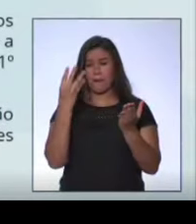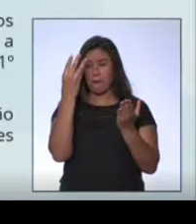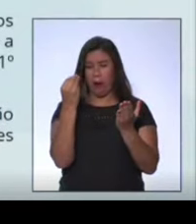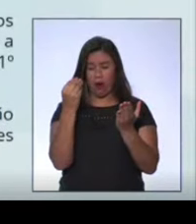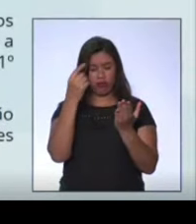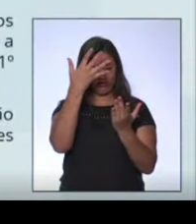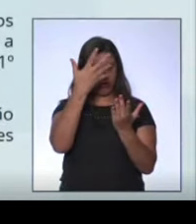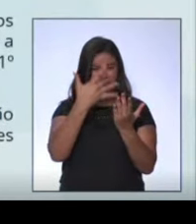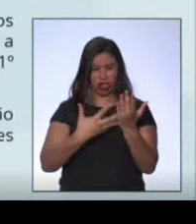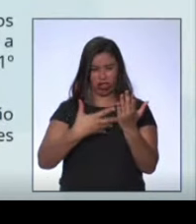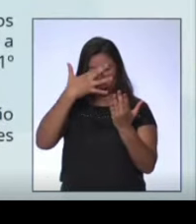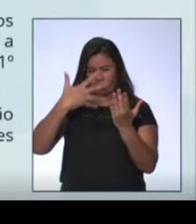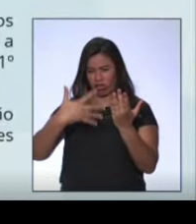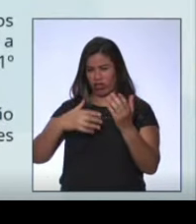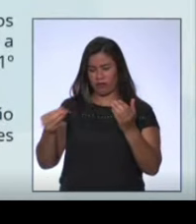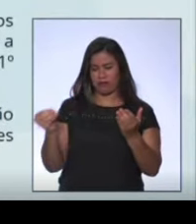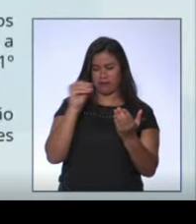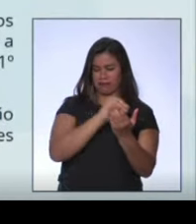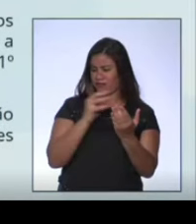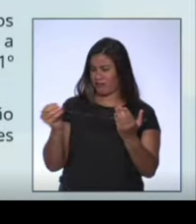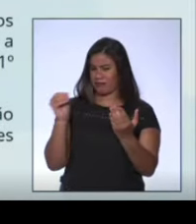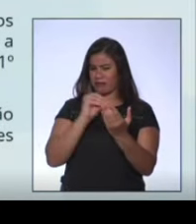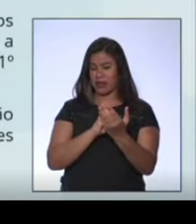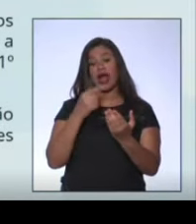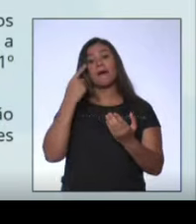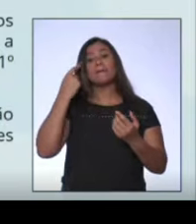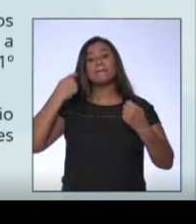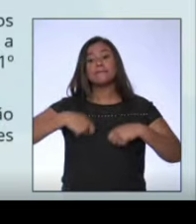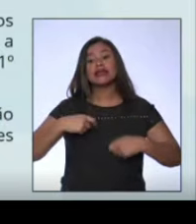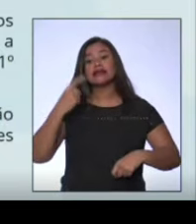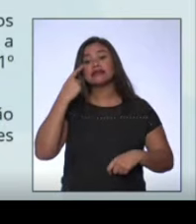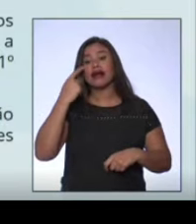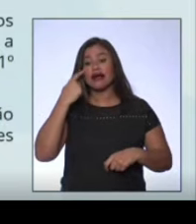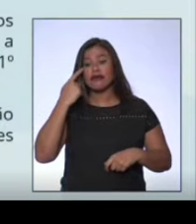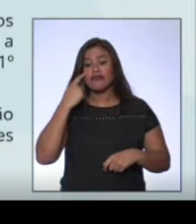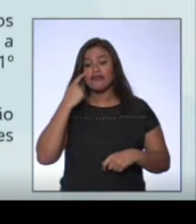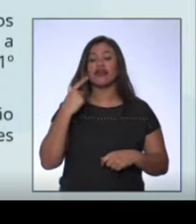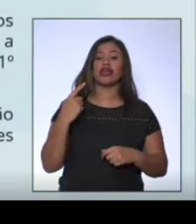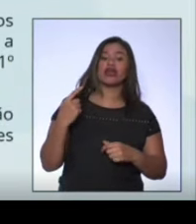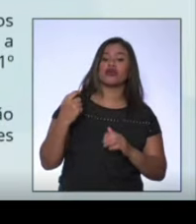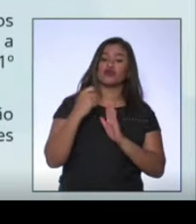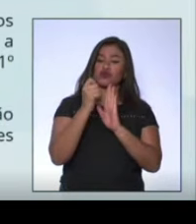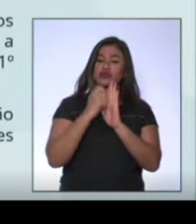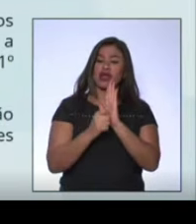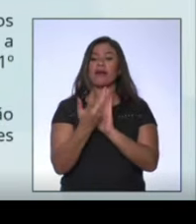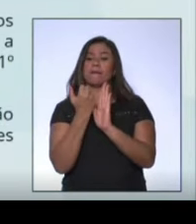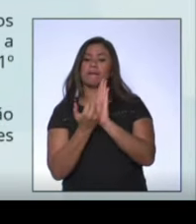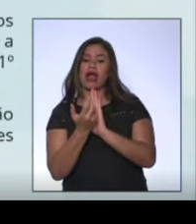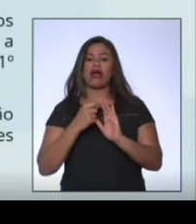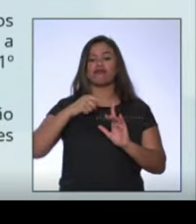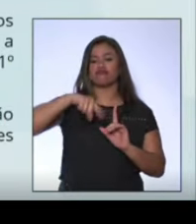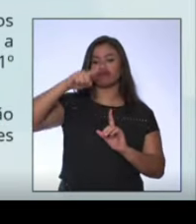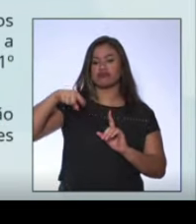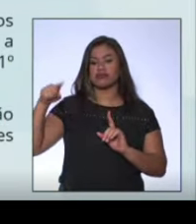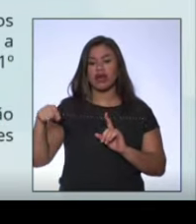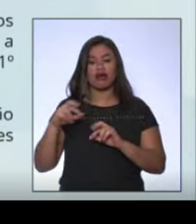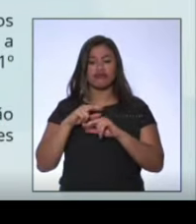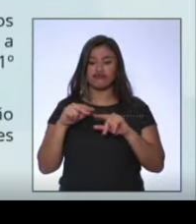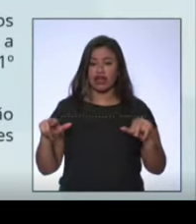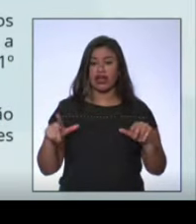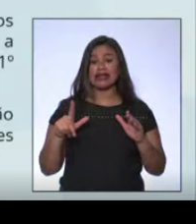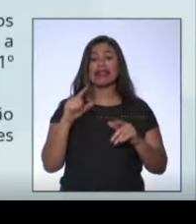mais diversos. Então, nós temos que relacionar a imagem, o gráfico, o texto, e notem, num jornal não